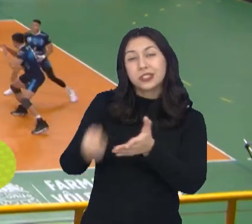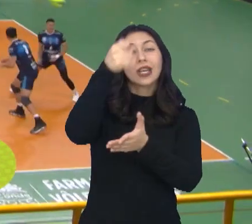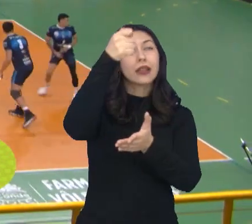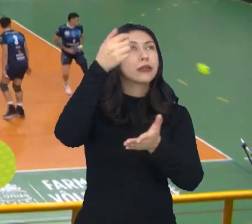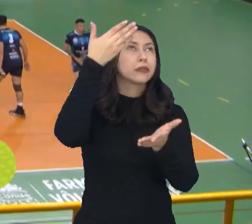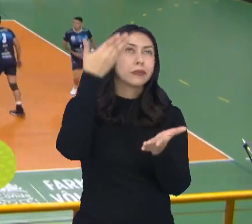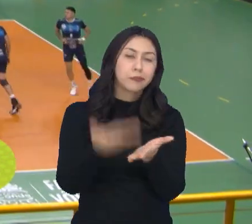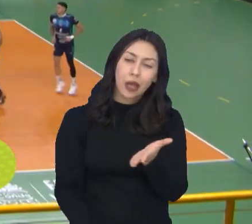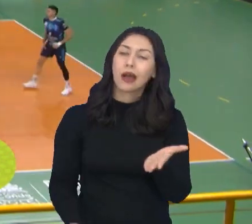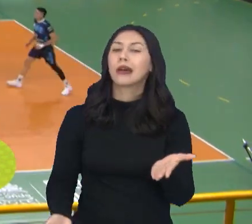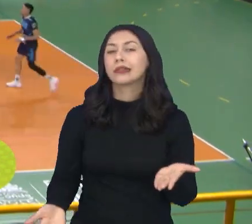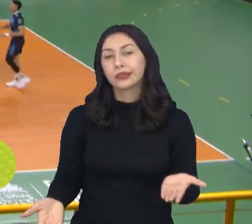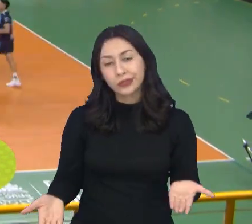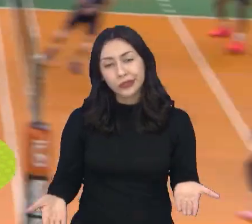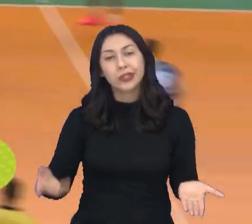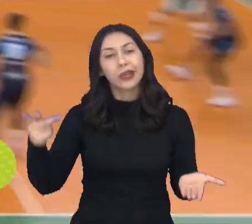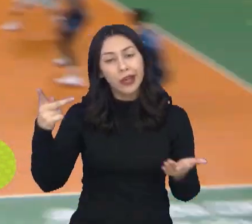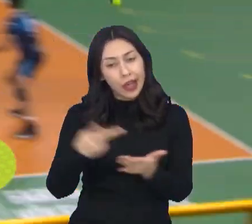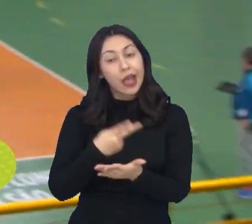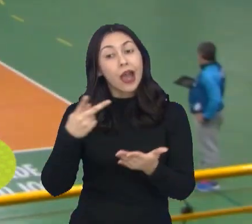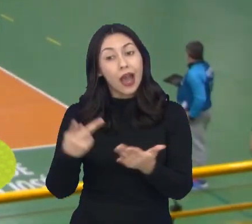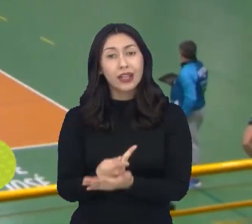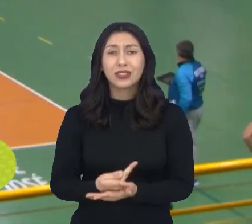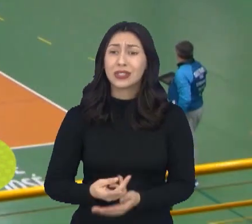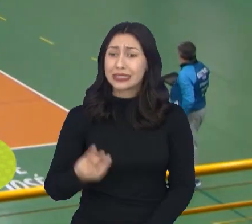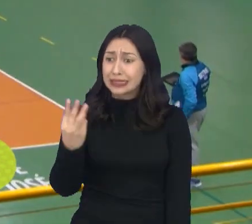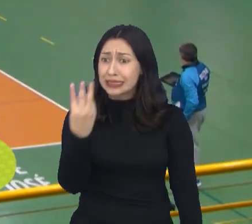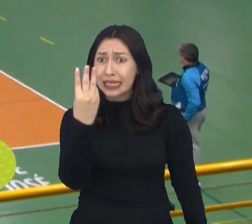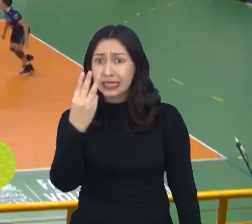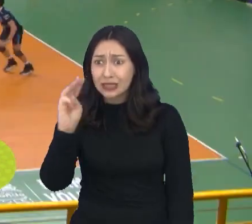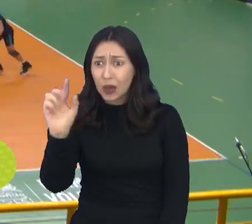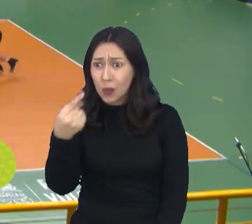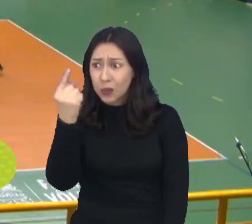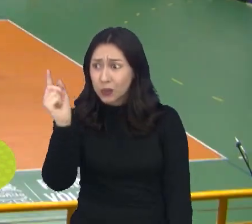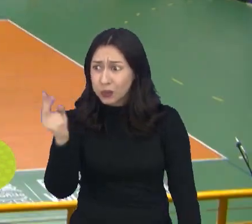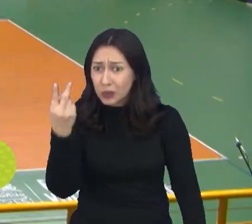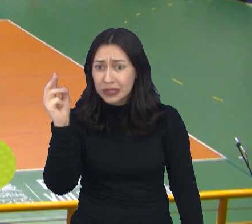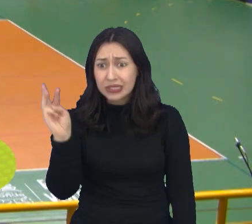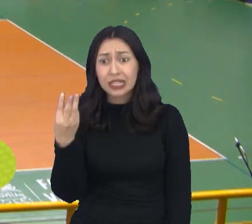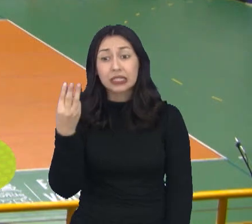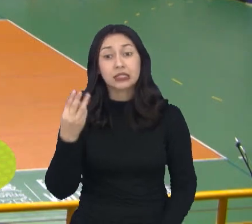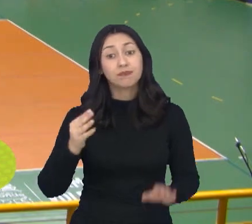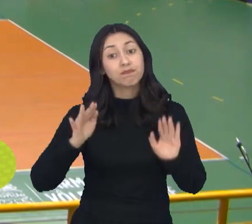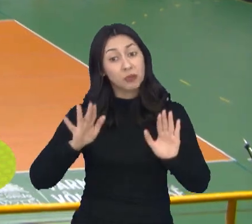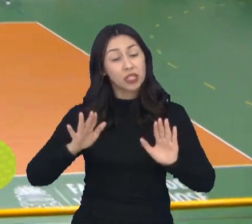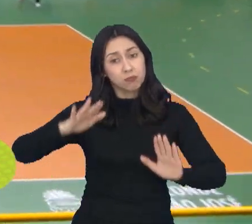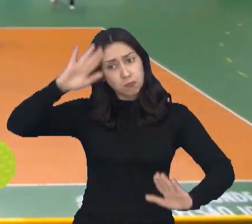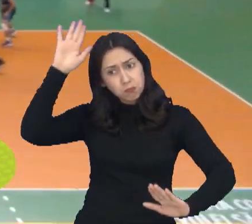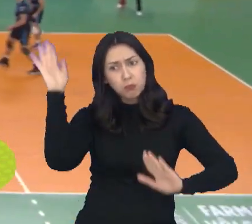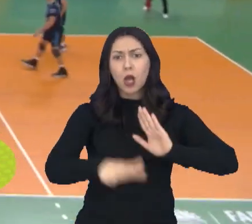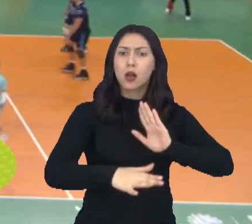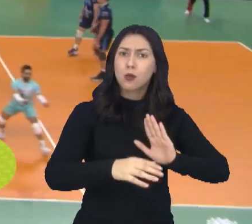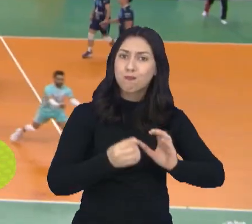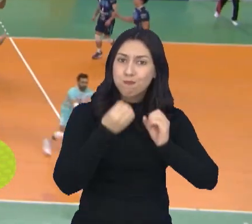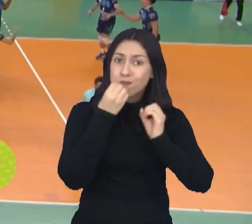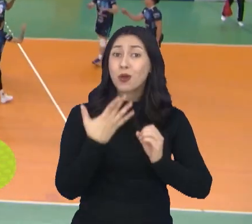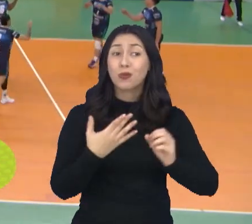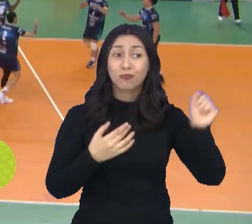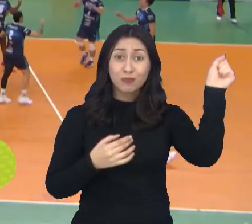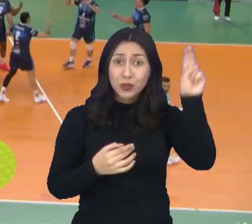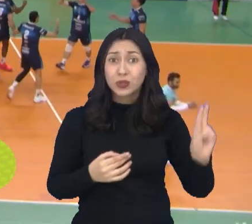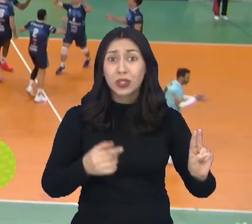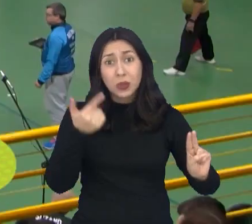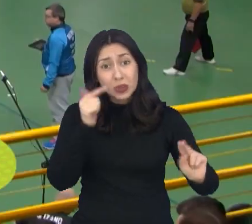o ponto fraco dos donos da casa, que erraram 3 seguidos. Mais efetivo no ataque, o Suzano voltou a abrir